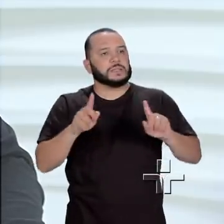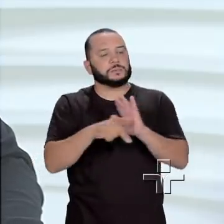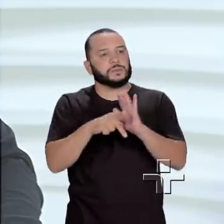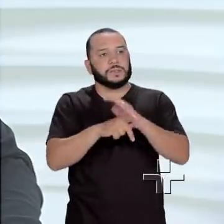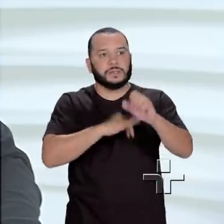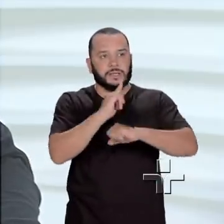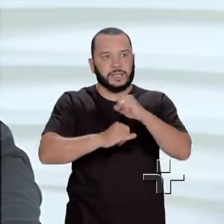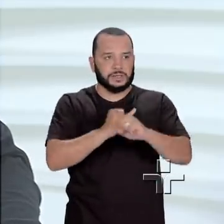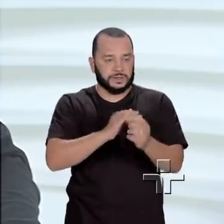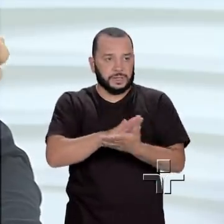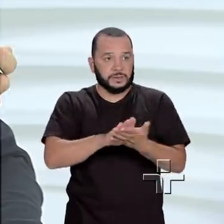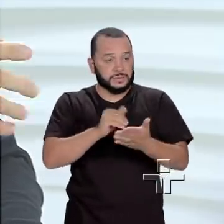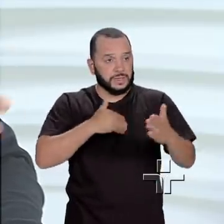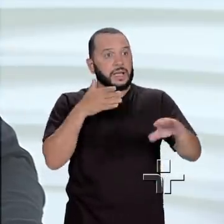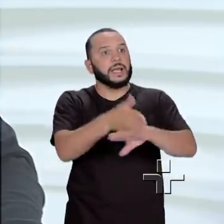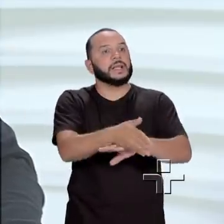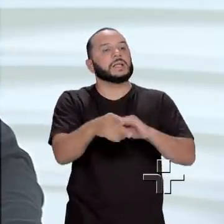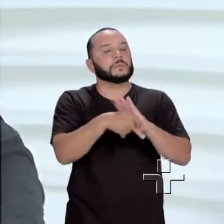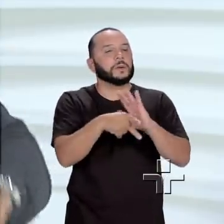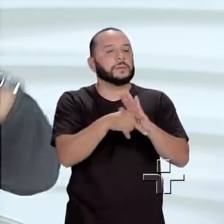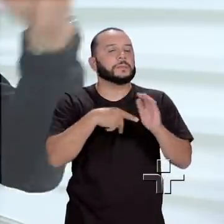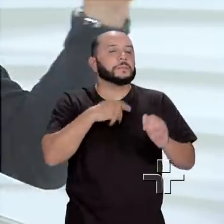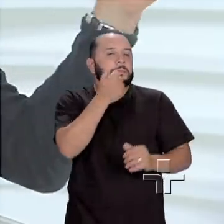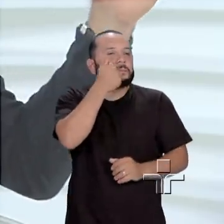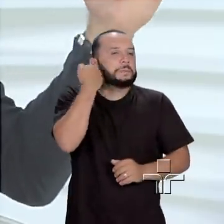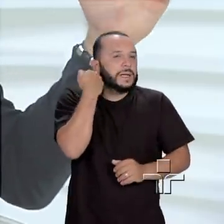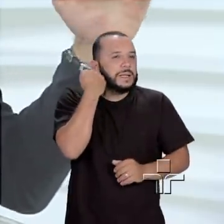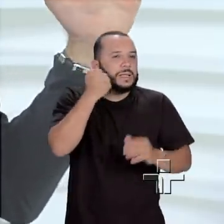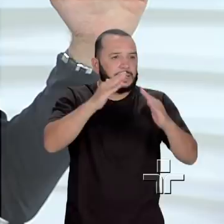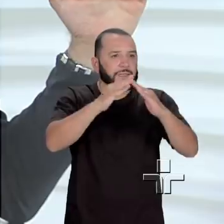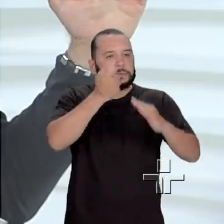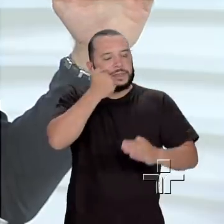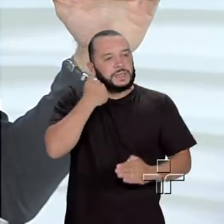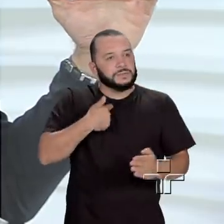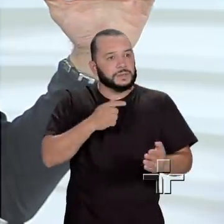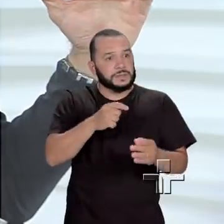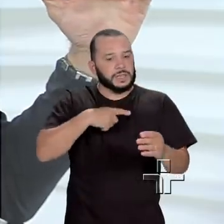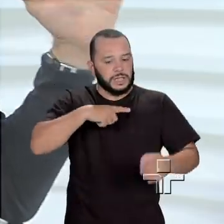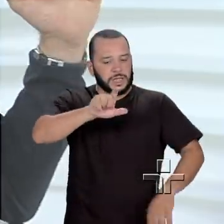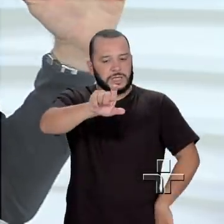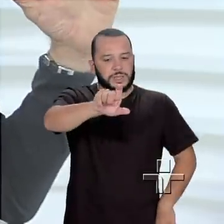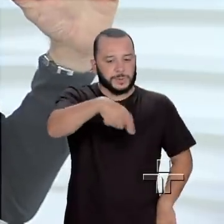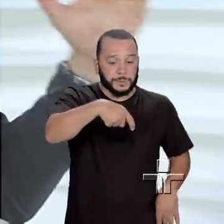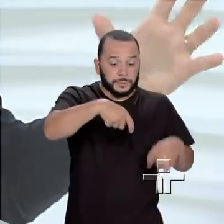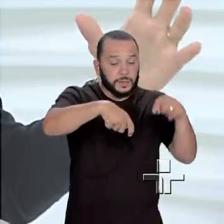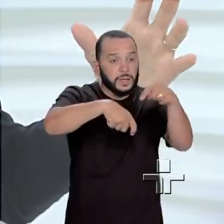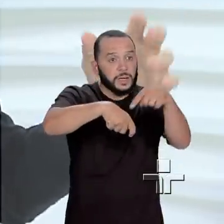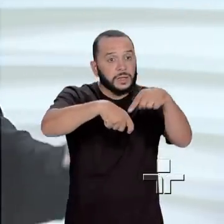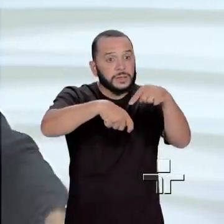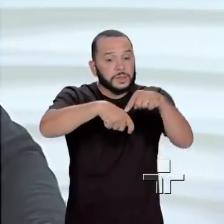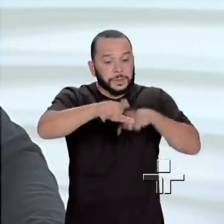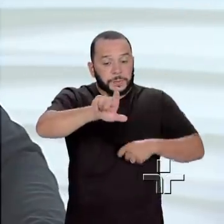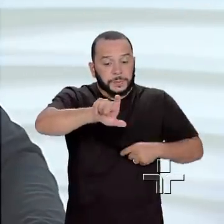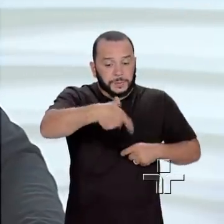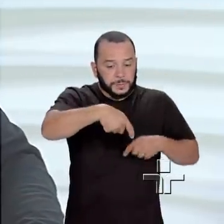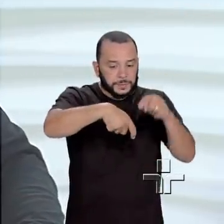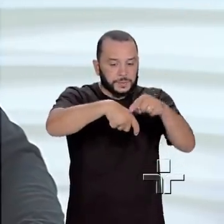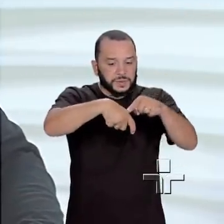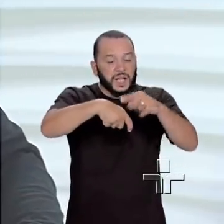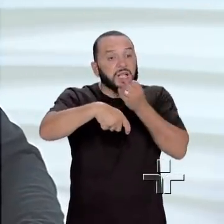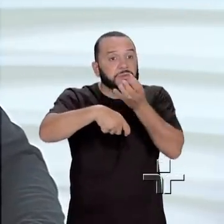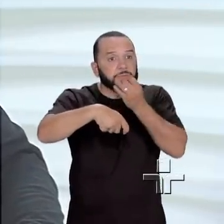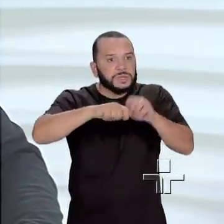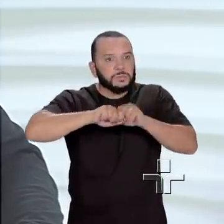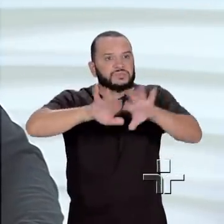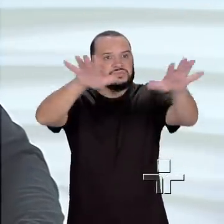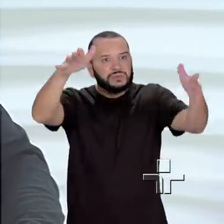Você entra numa padaria, compra o pão, paga o cartão de crédito, um número muito grande de sistemas sabe imediatamente não só onde era que